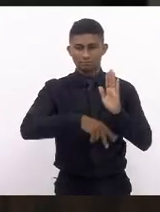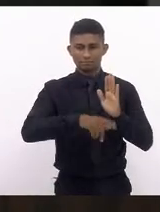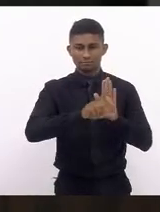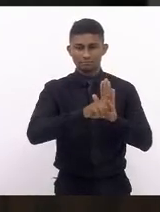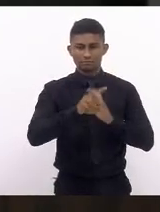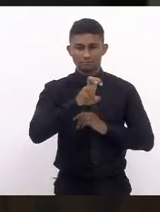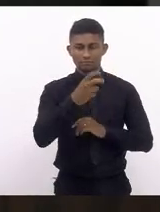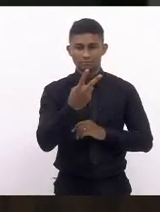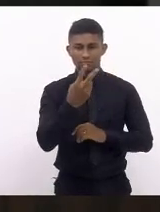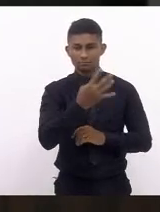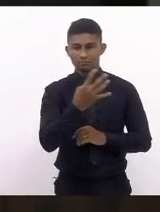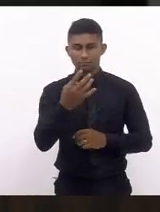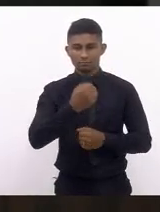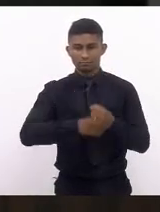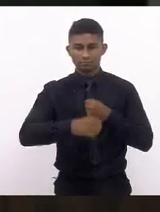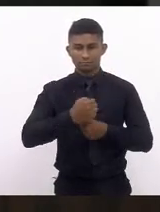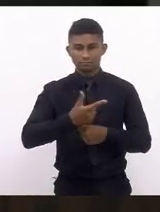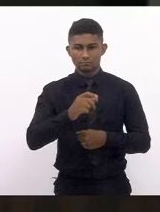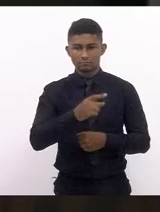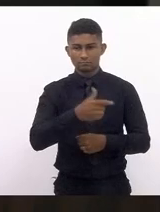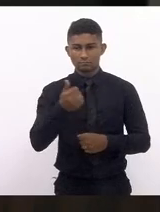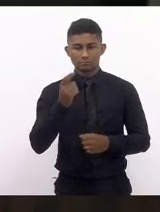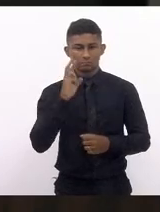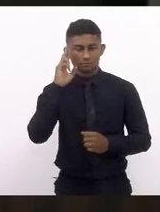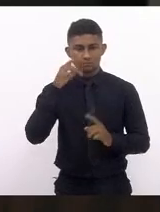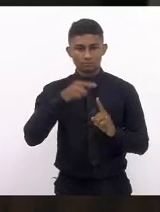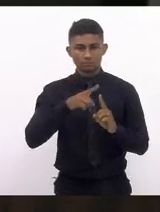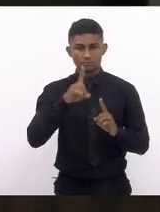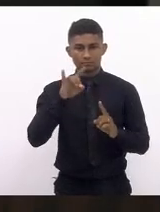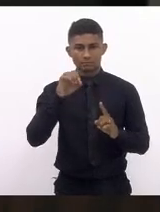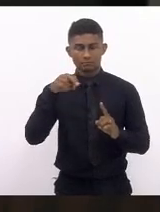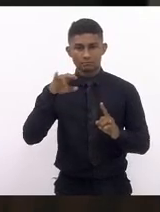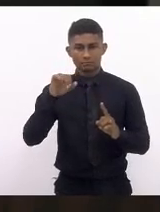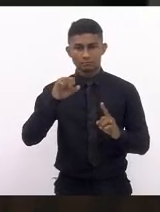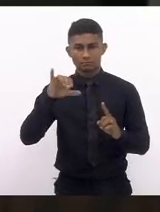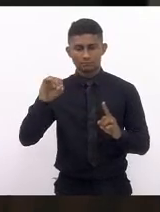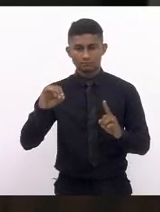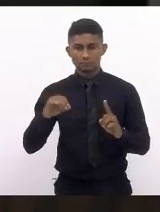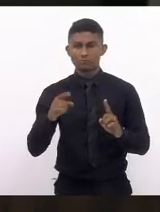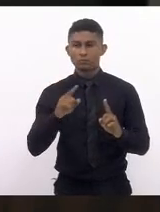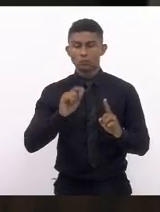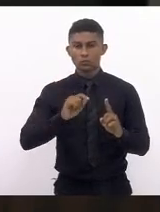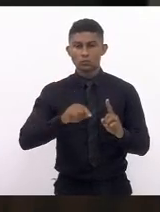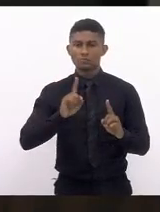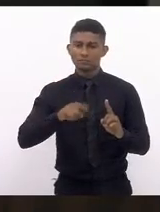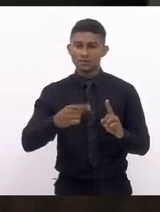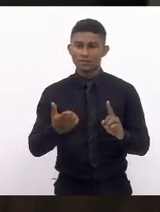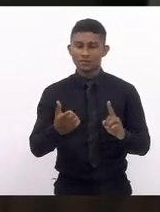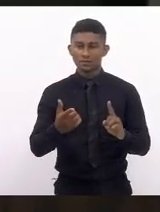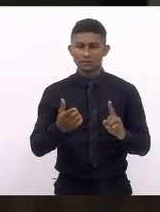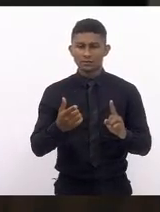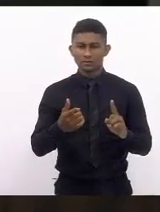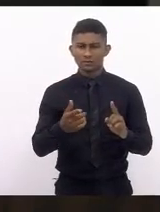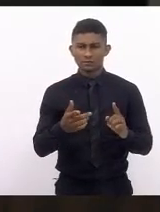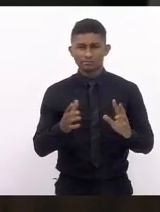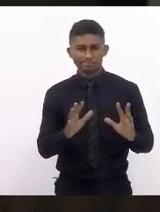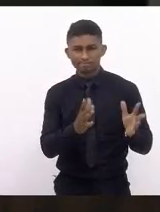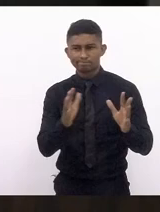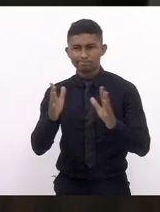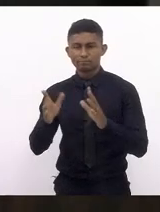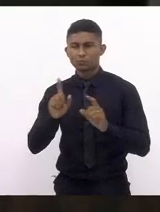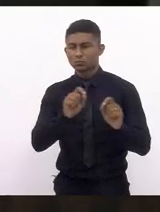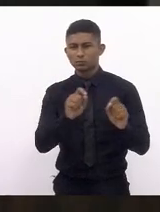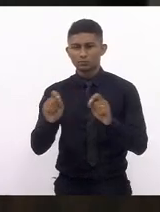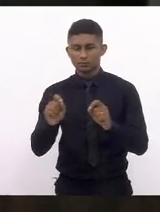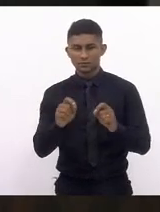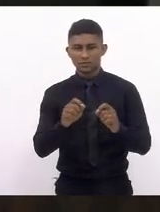5244 21 de altura deputado do deputado Dionísio Lins e volto Ceasa considera de utilidade pública o Instituto Fluminense Flamento a